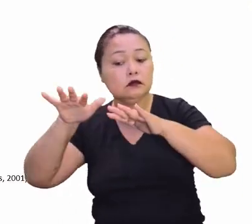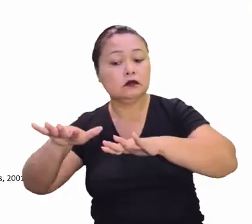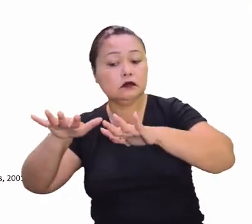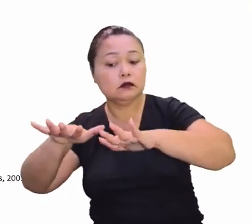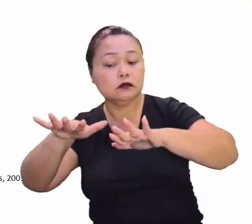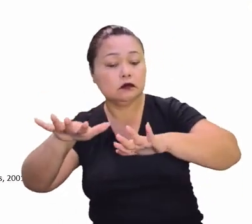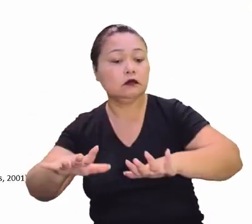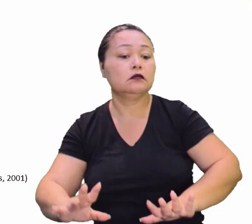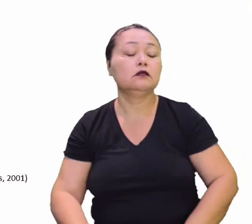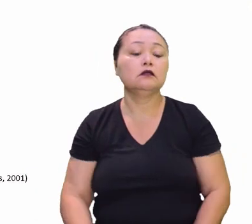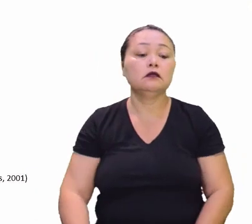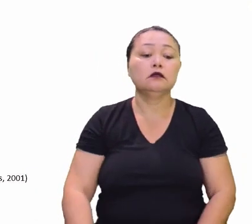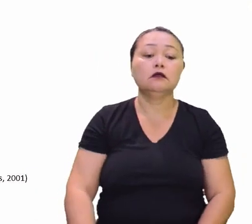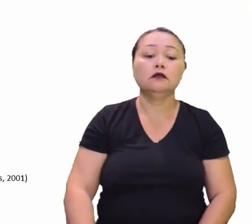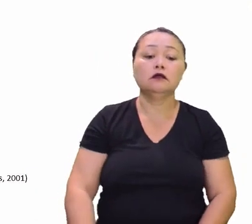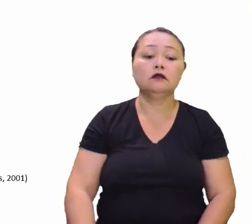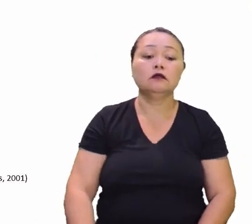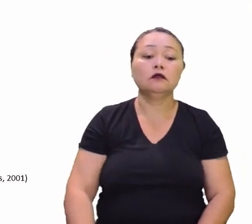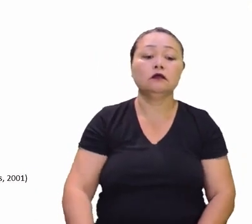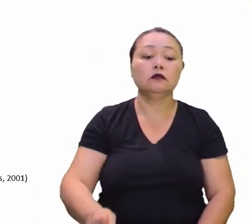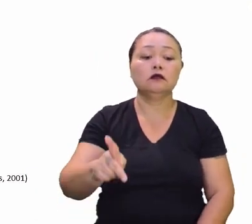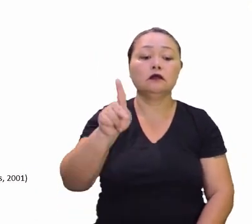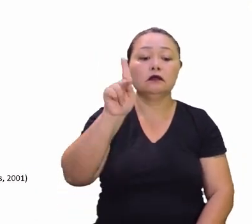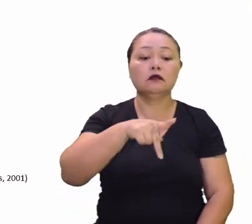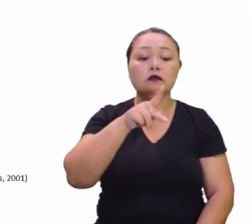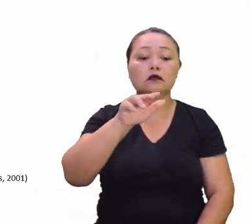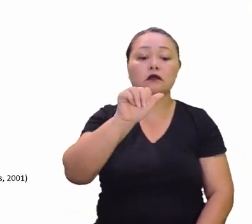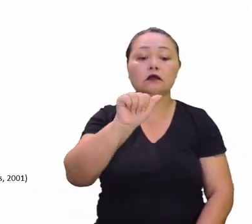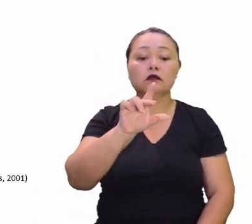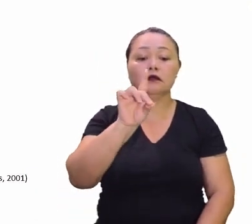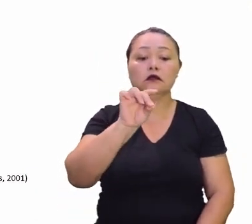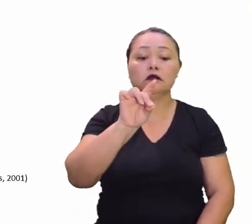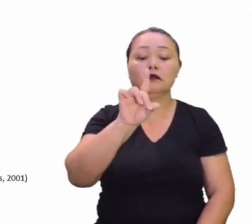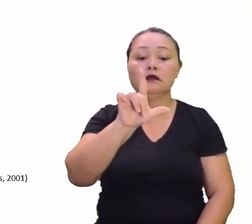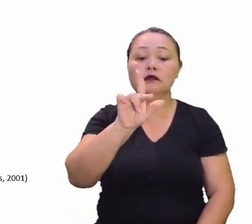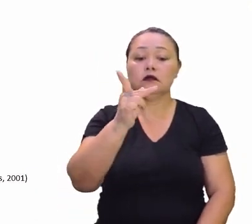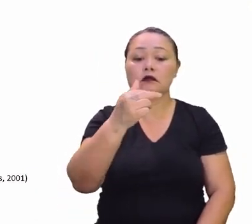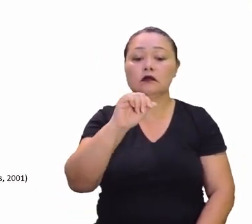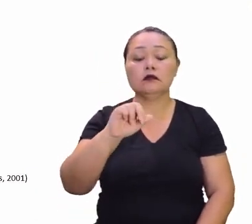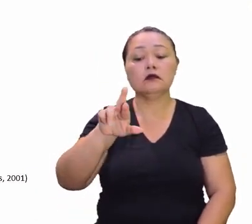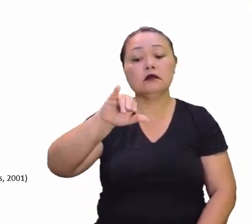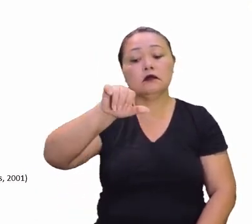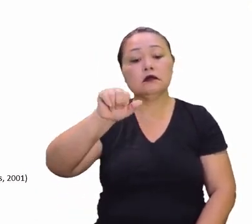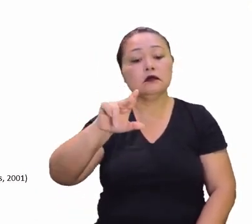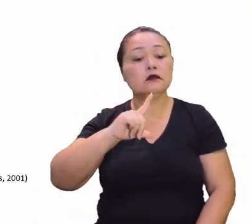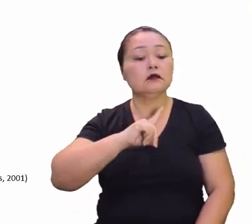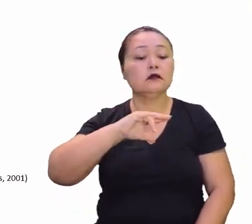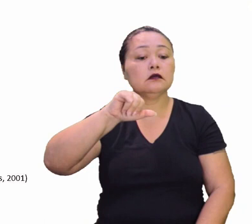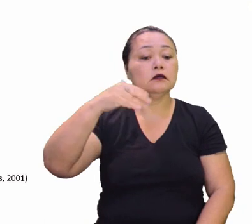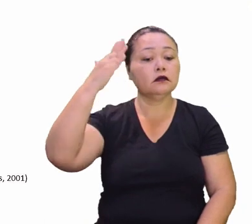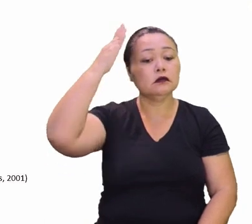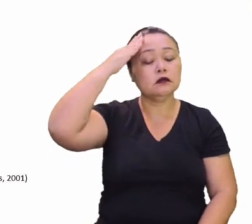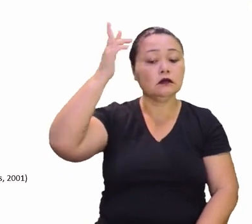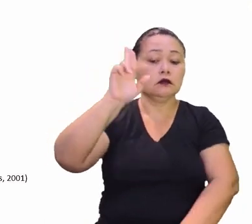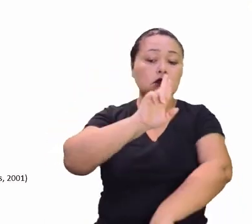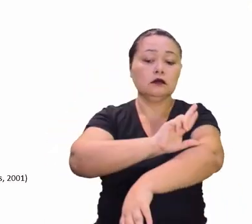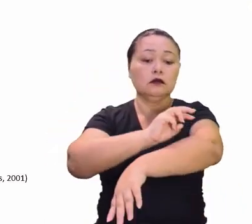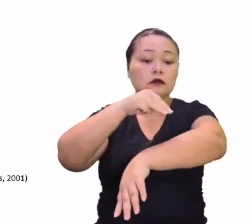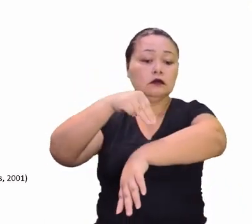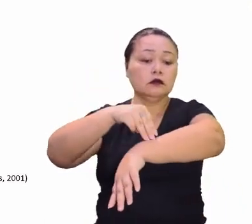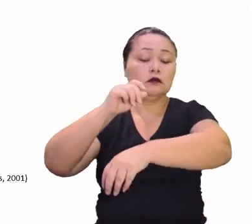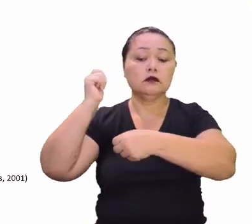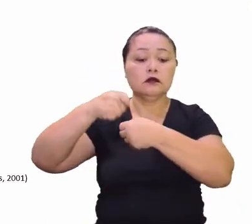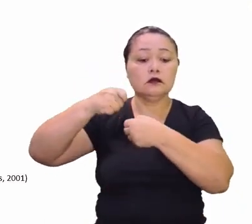4.667 famílias. Padre Adolfo Hall, em Jaru, Ji-Paraná, em Rolim de Moura,